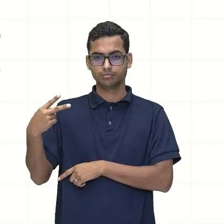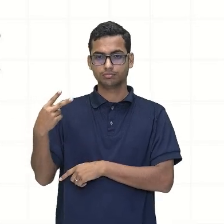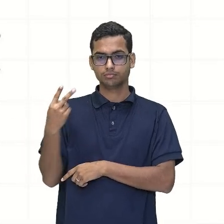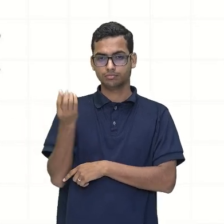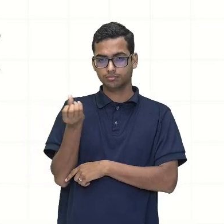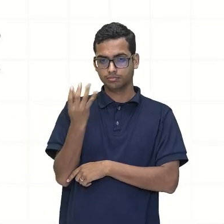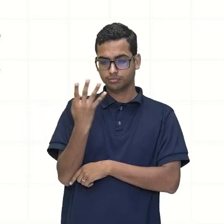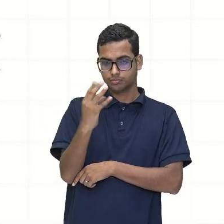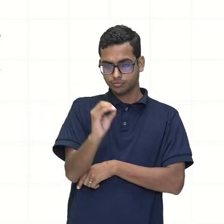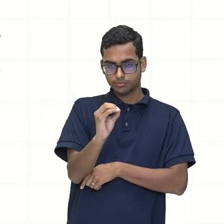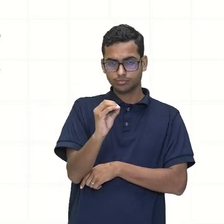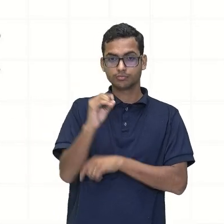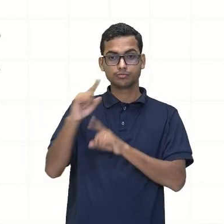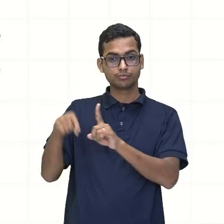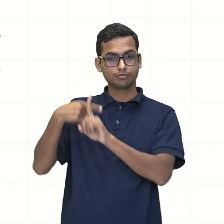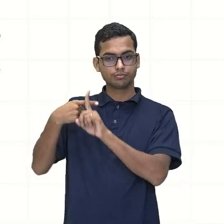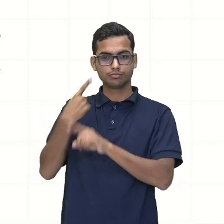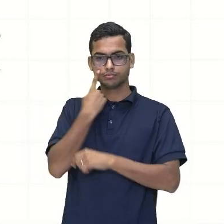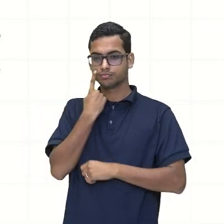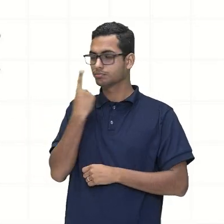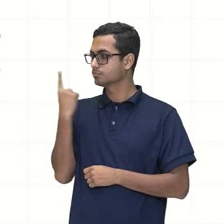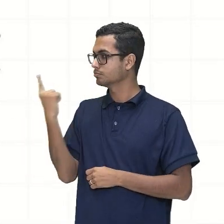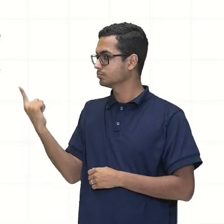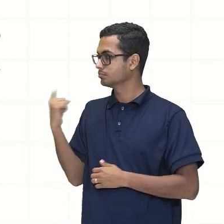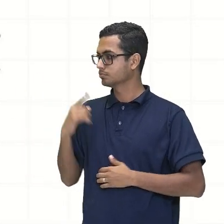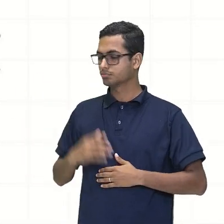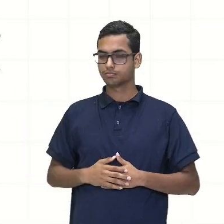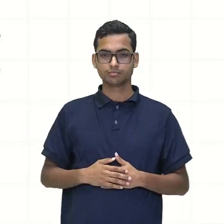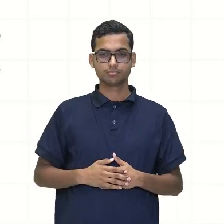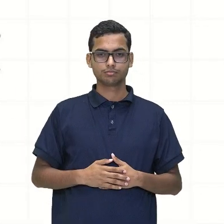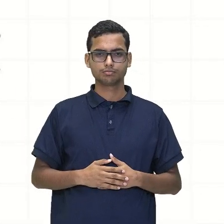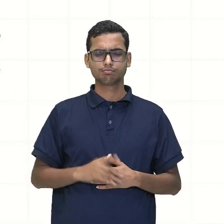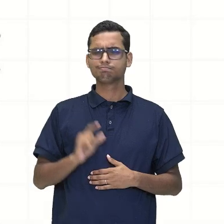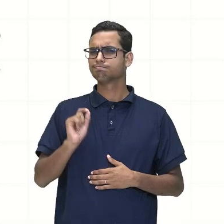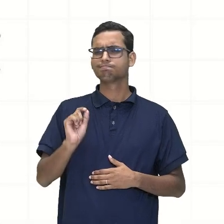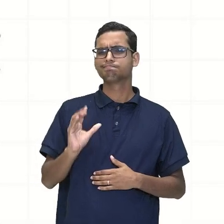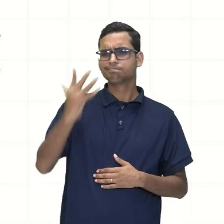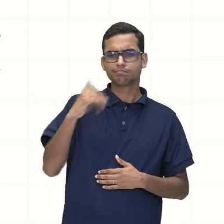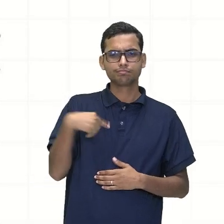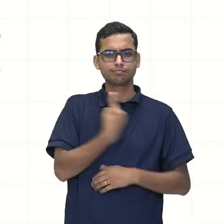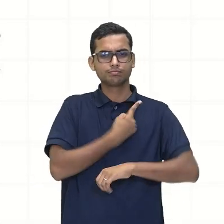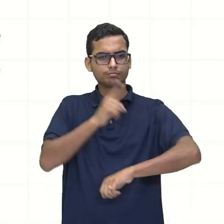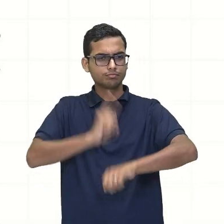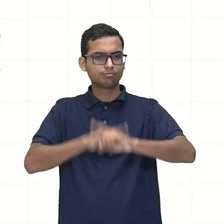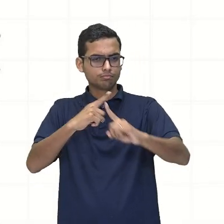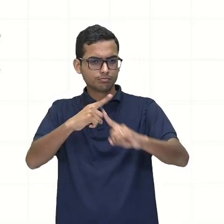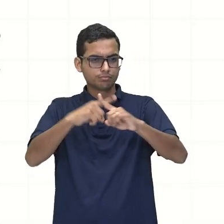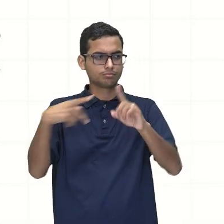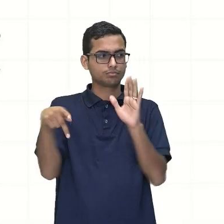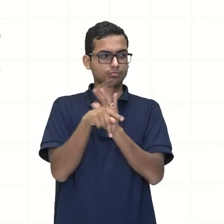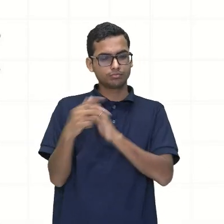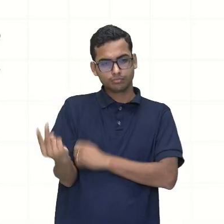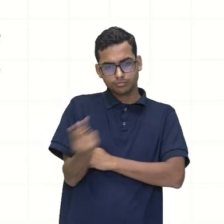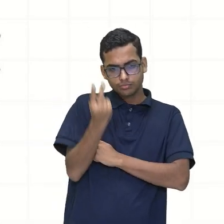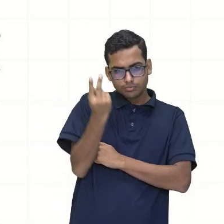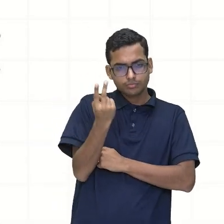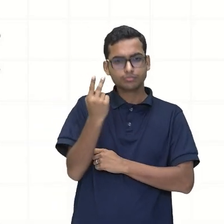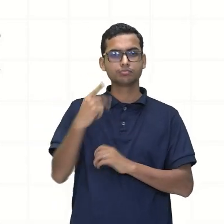2.640. Então, olha só, o que acontece quando a gente multiplica um valor por menos